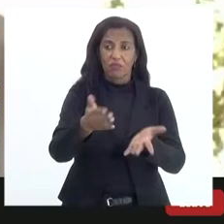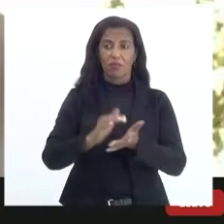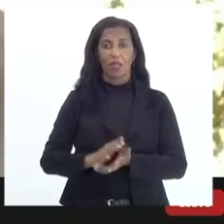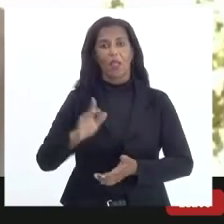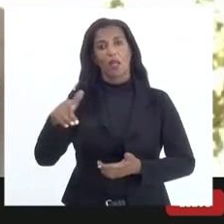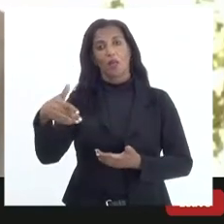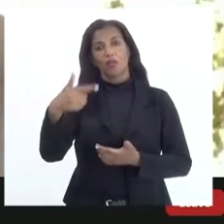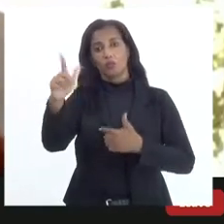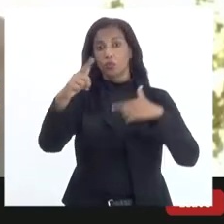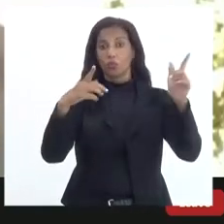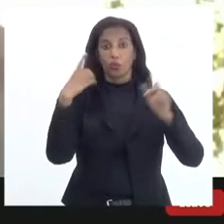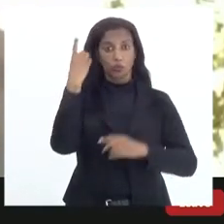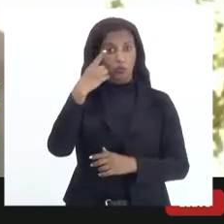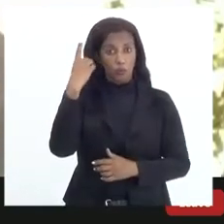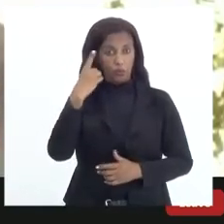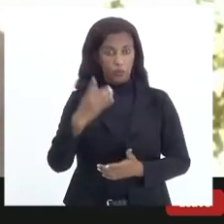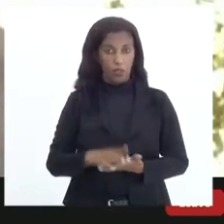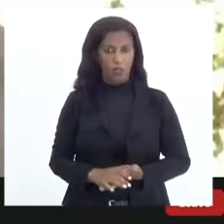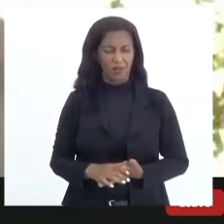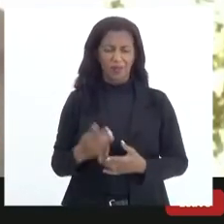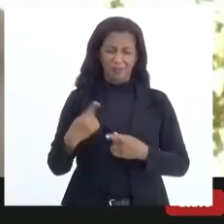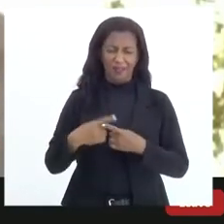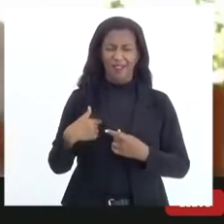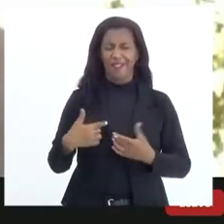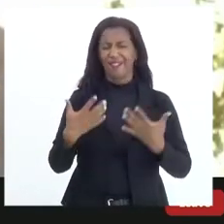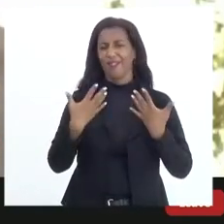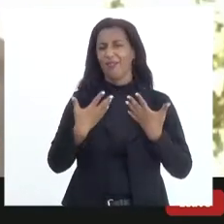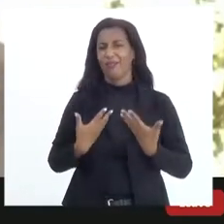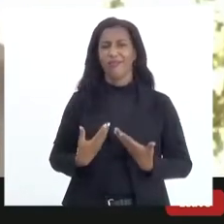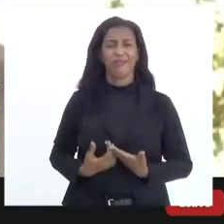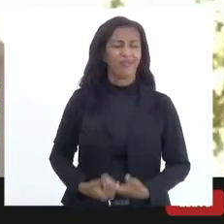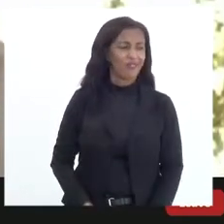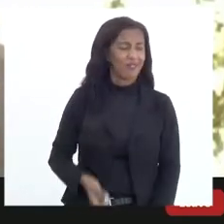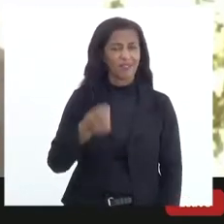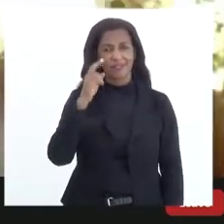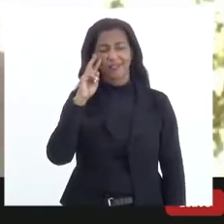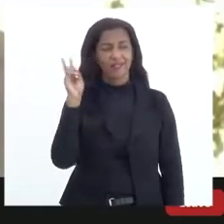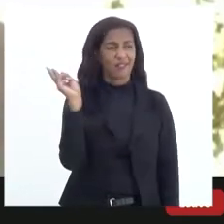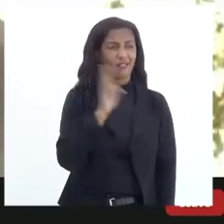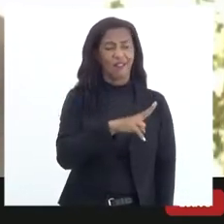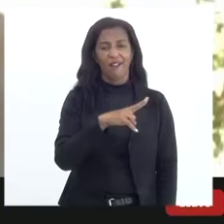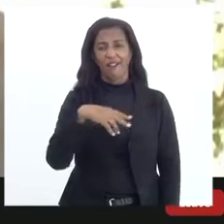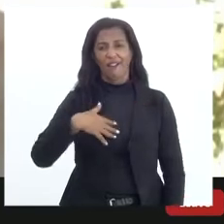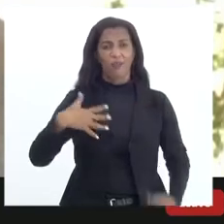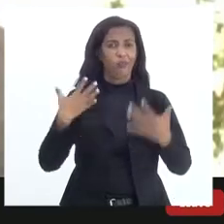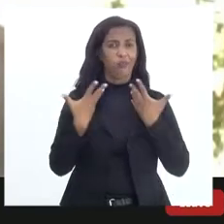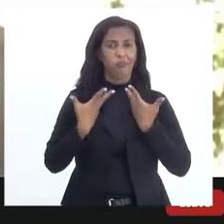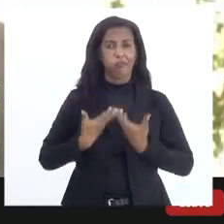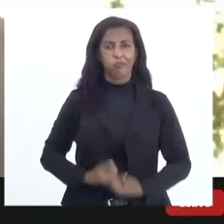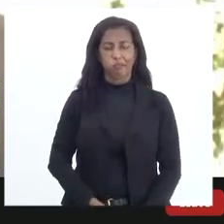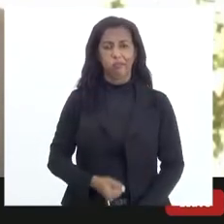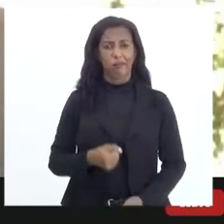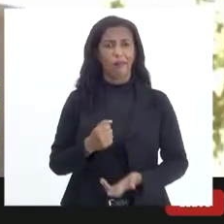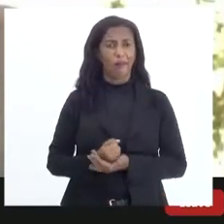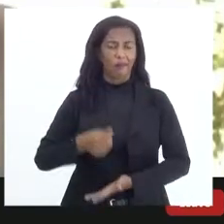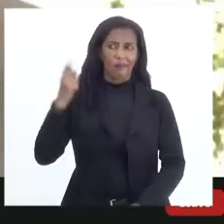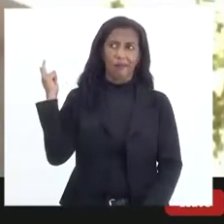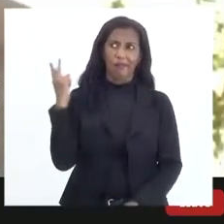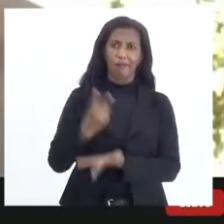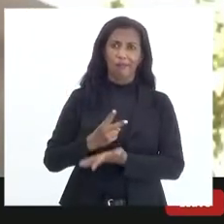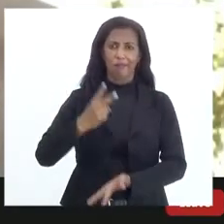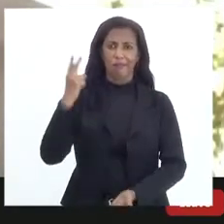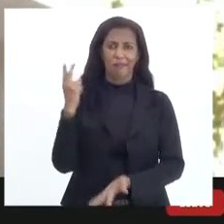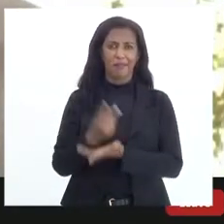deputados, porque eu realmente, às vezes, eu canso. Eu canso de ver, sabe? Eu canso.